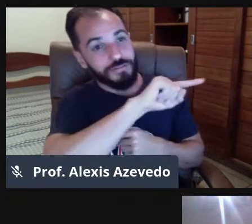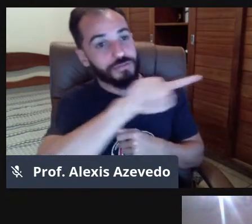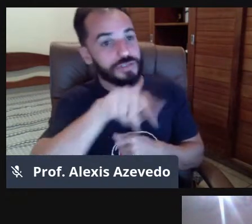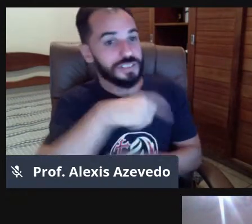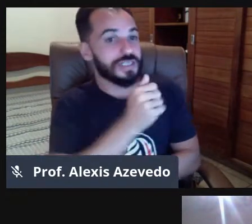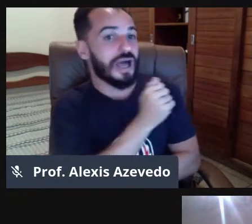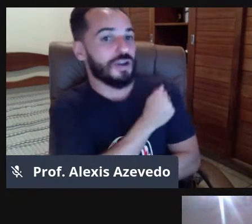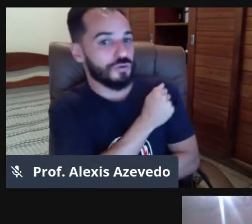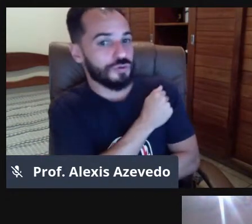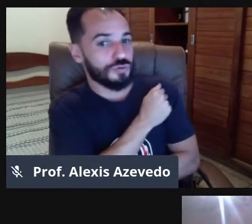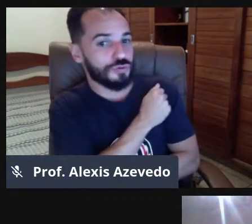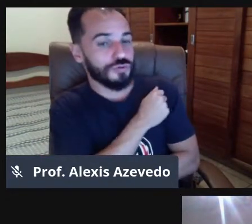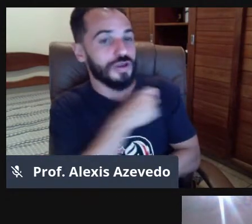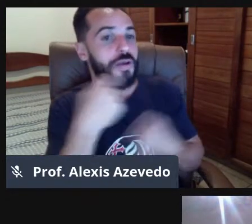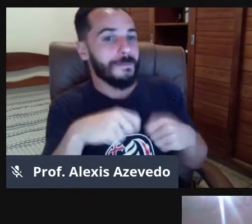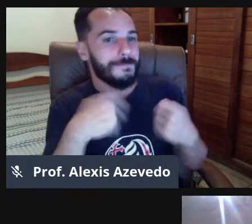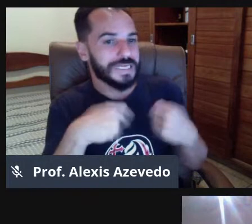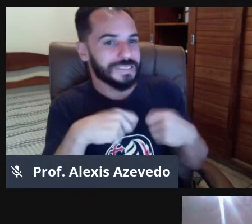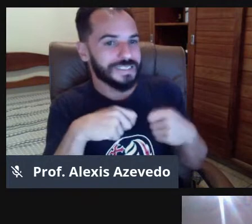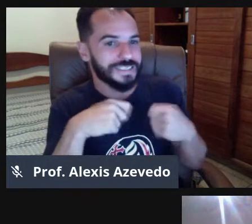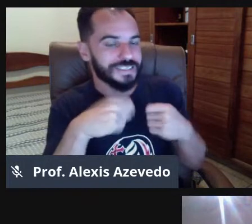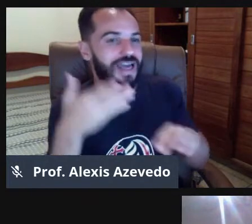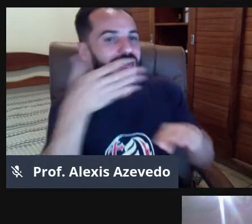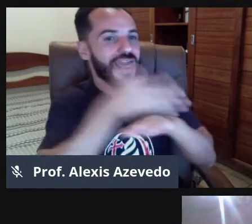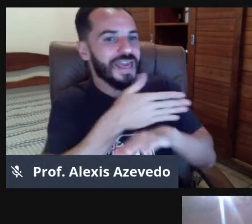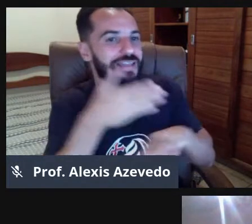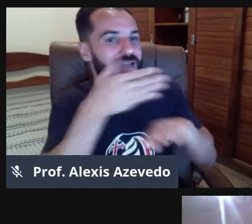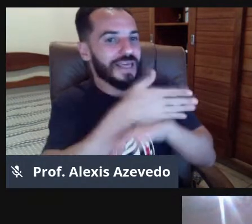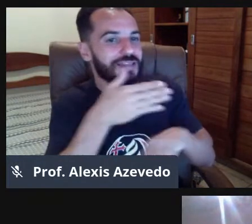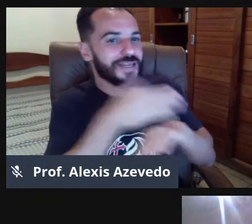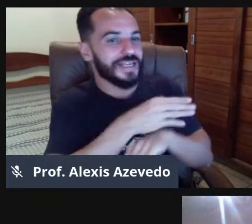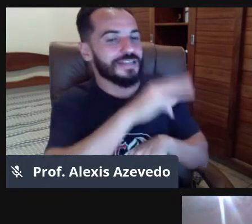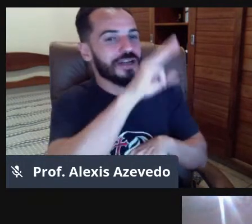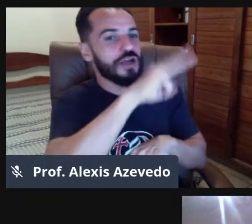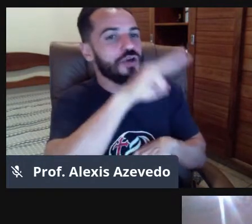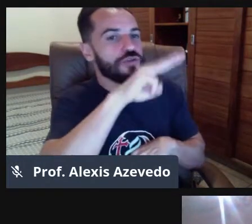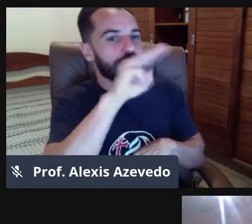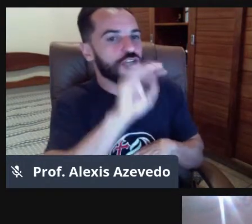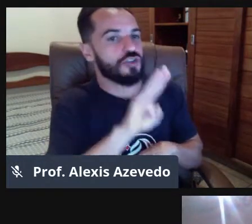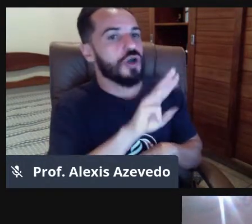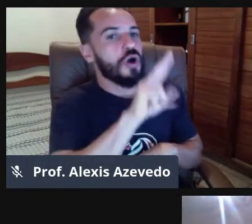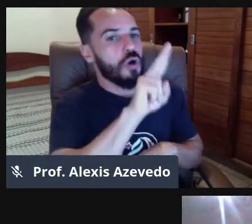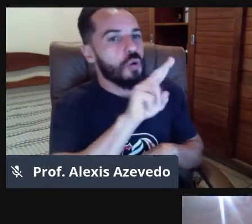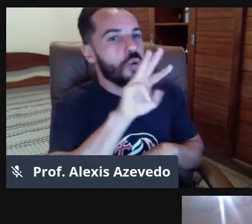sempre acessem o site da UENG, agora o site da Guinhar,